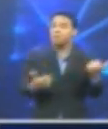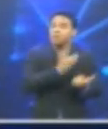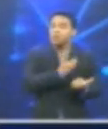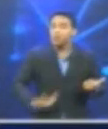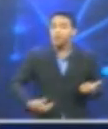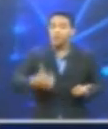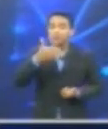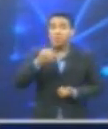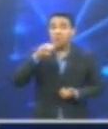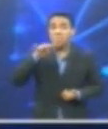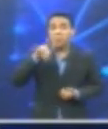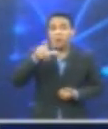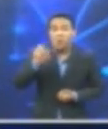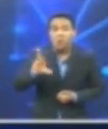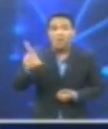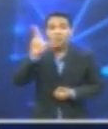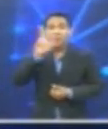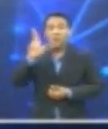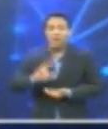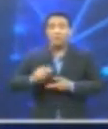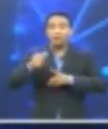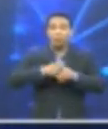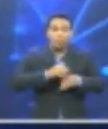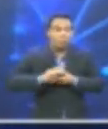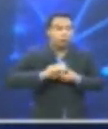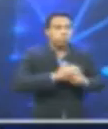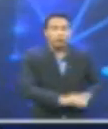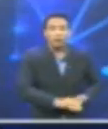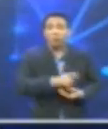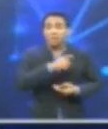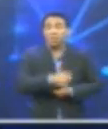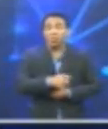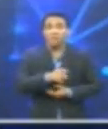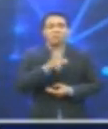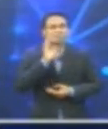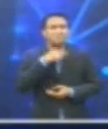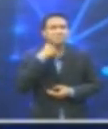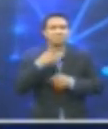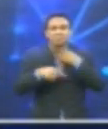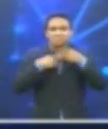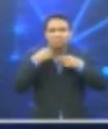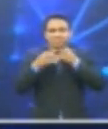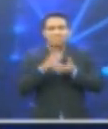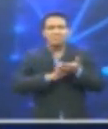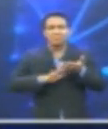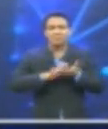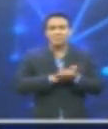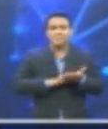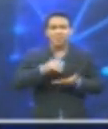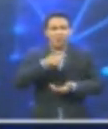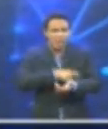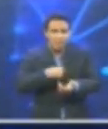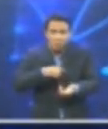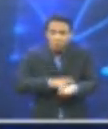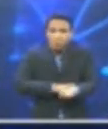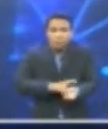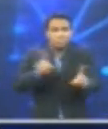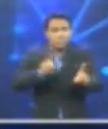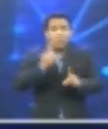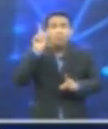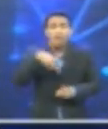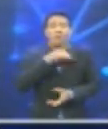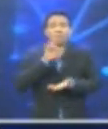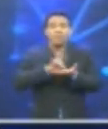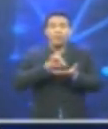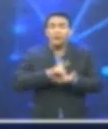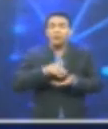tem feito nada pelo Rio Grande do Norte. É um dever que o povo tem de saber o que é que o senhor faz como vice-governador. Não é nada de nervosismo, não. É a pura verdade.